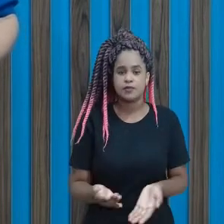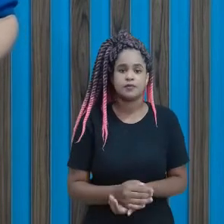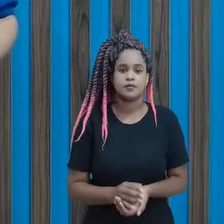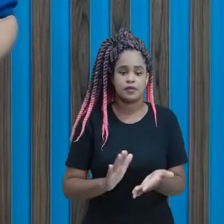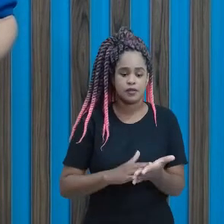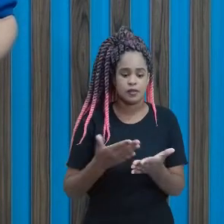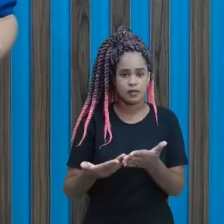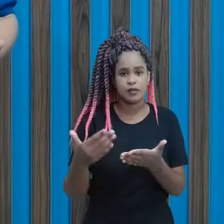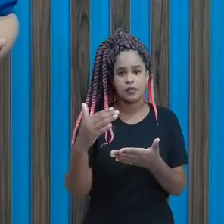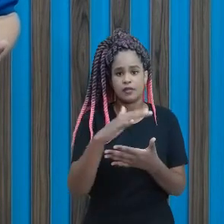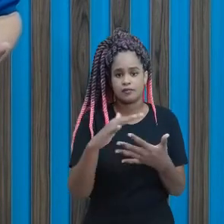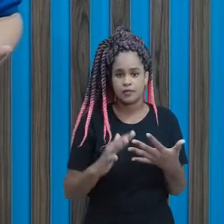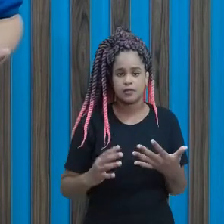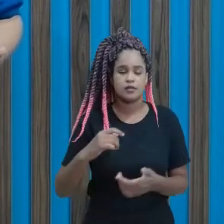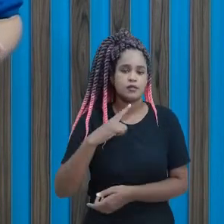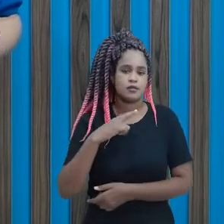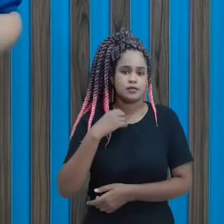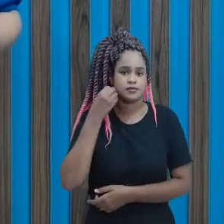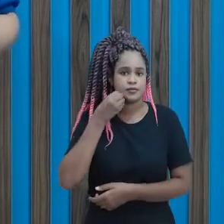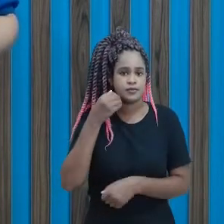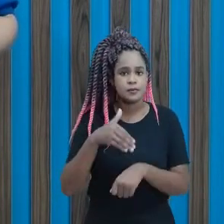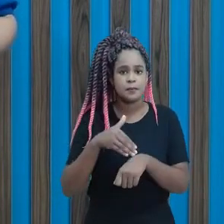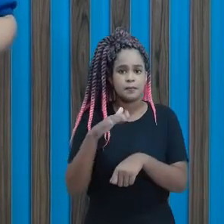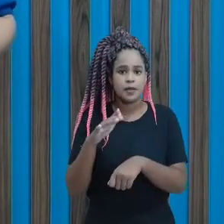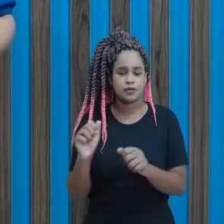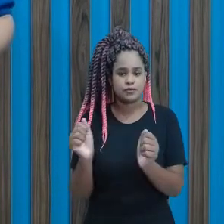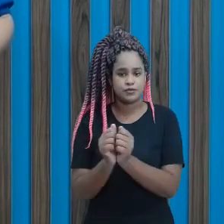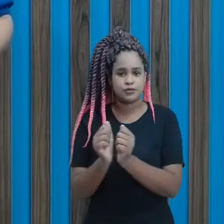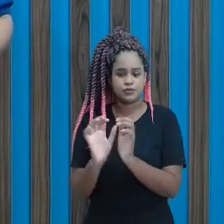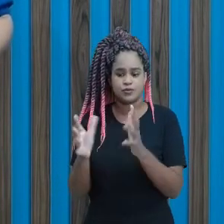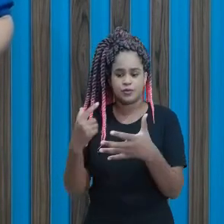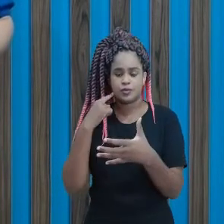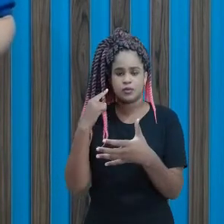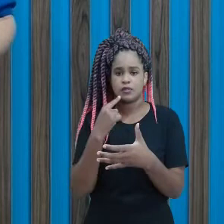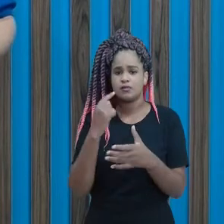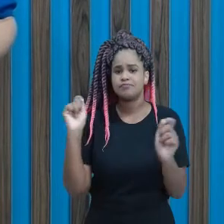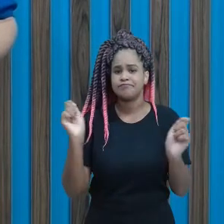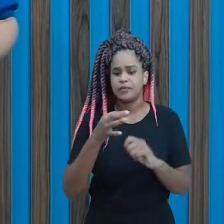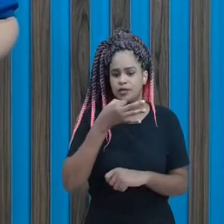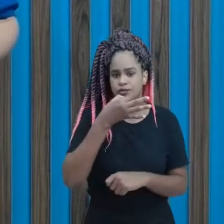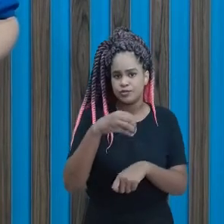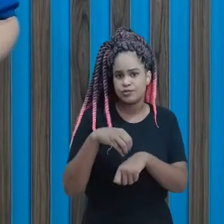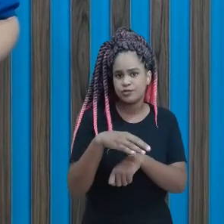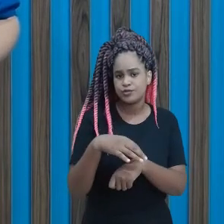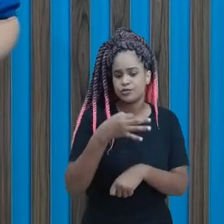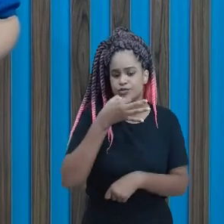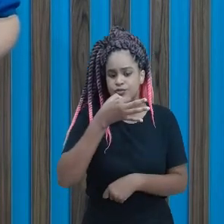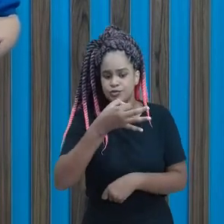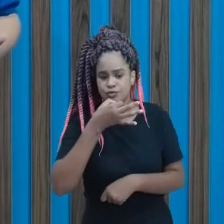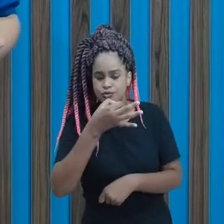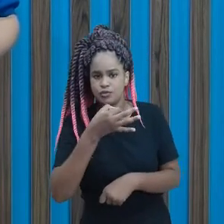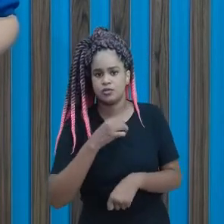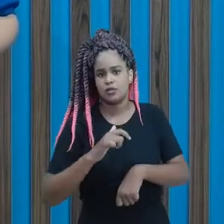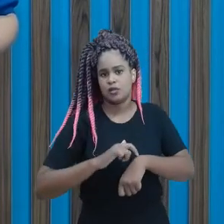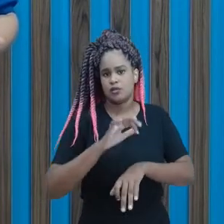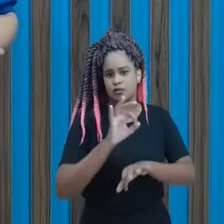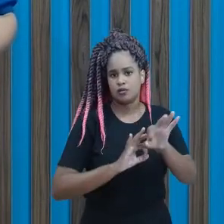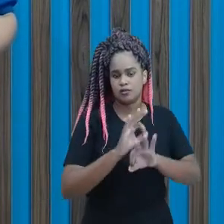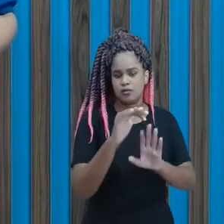experiência maior com pessoas surdas, pode trazer muitas dicas, muitas sugestões na hora